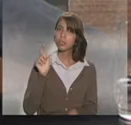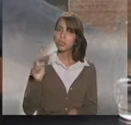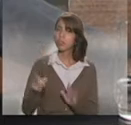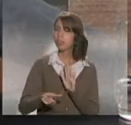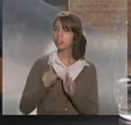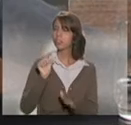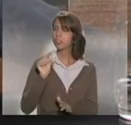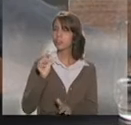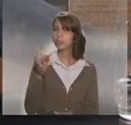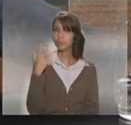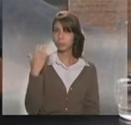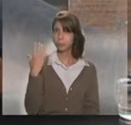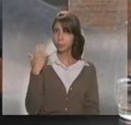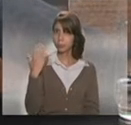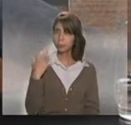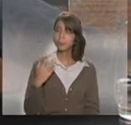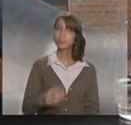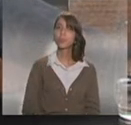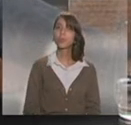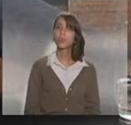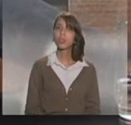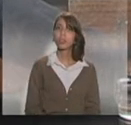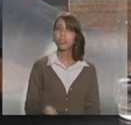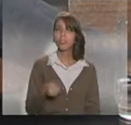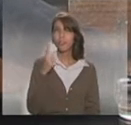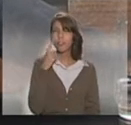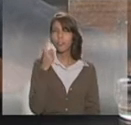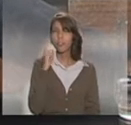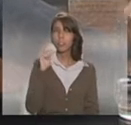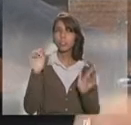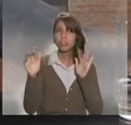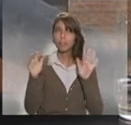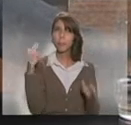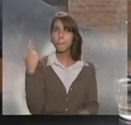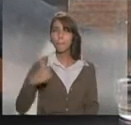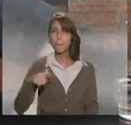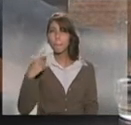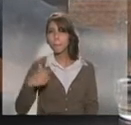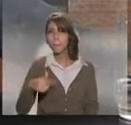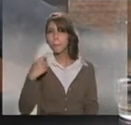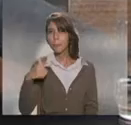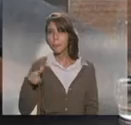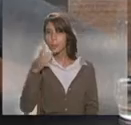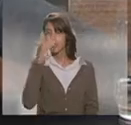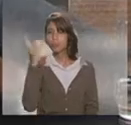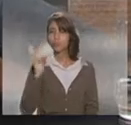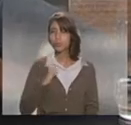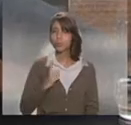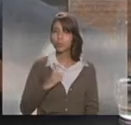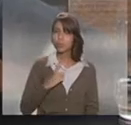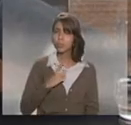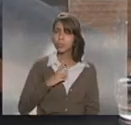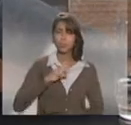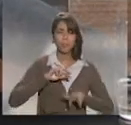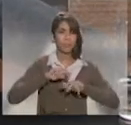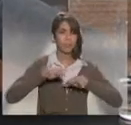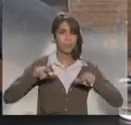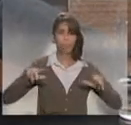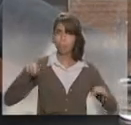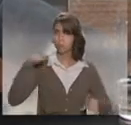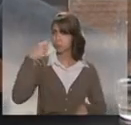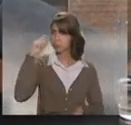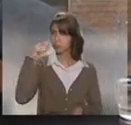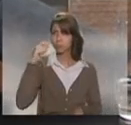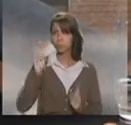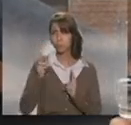assim eu consigo me lembrar de mais alguém assim que ainda por aí vários outros vários atores que ainda